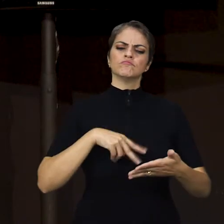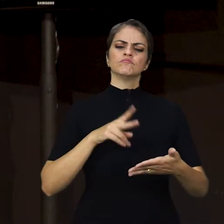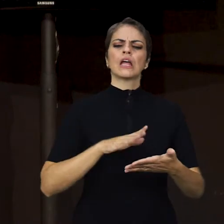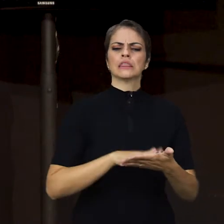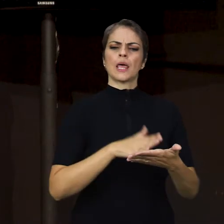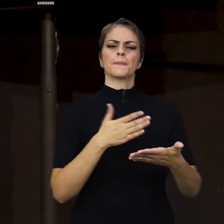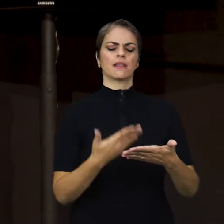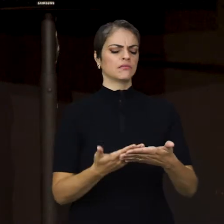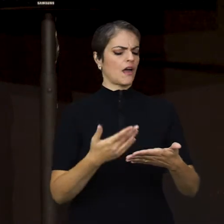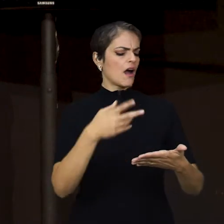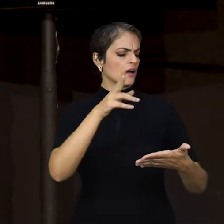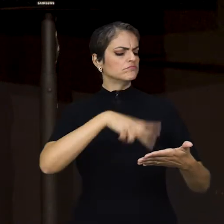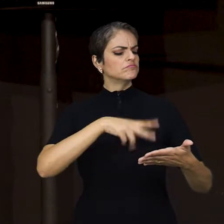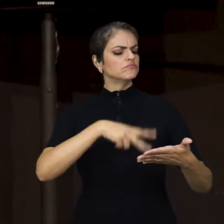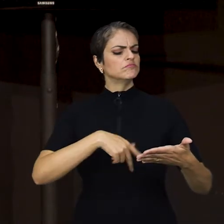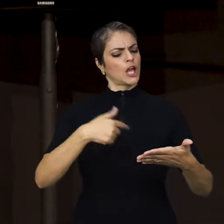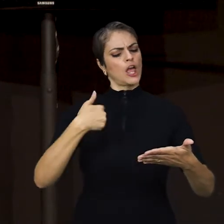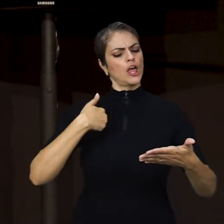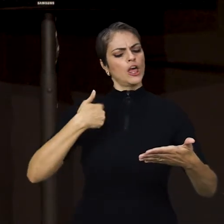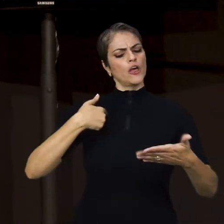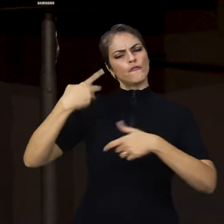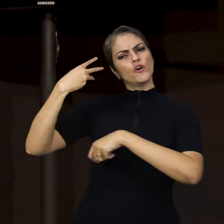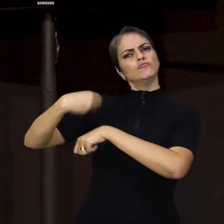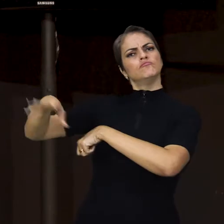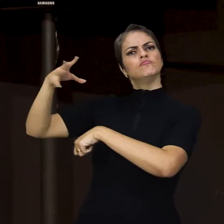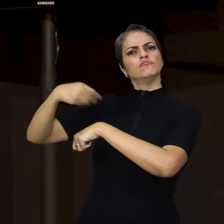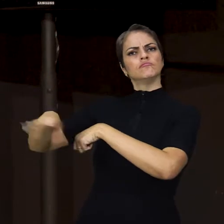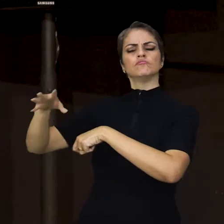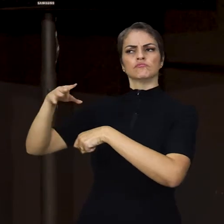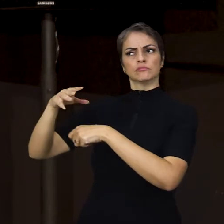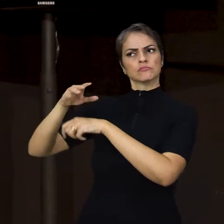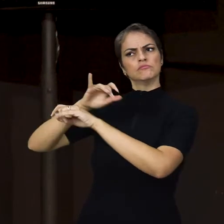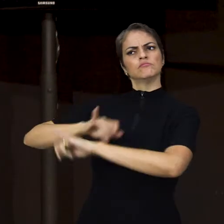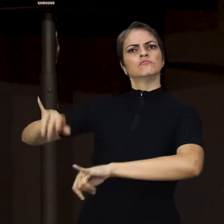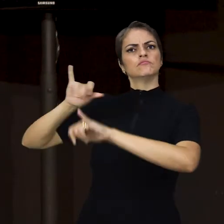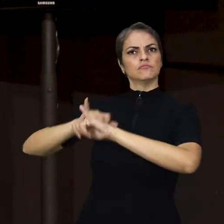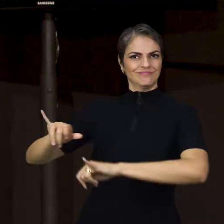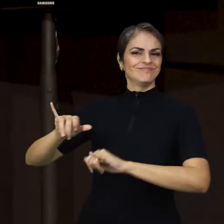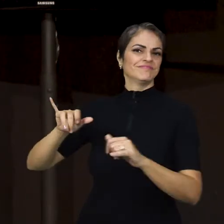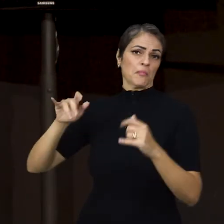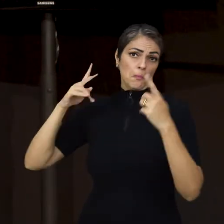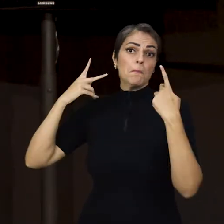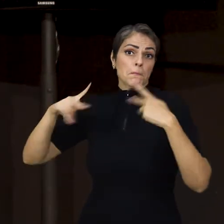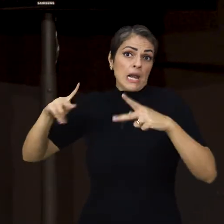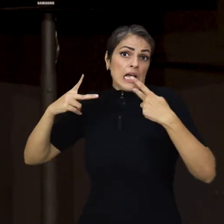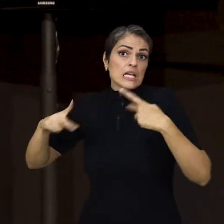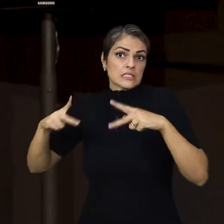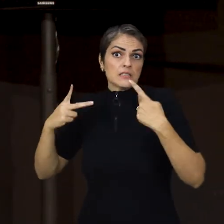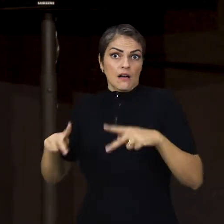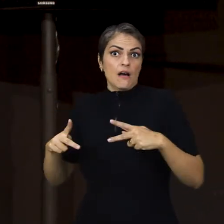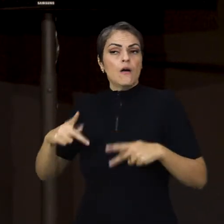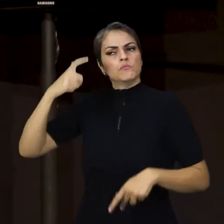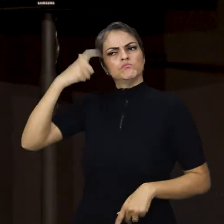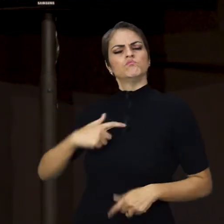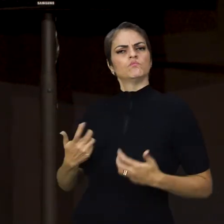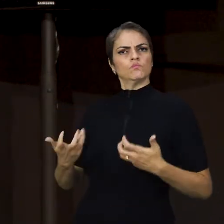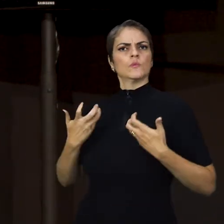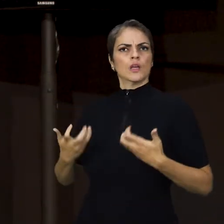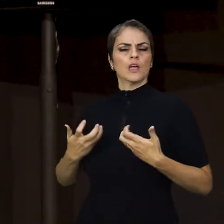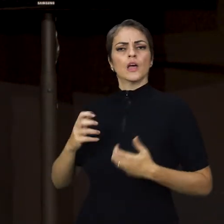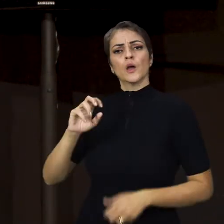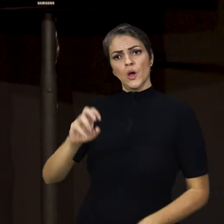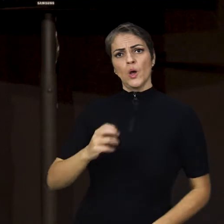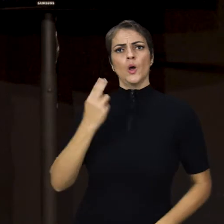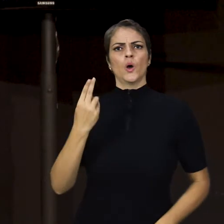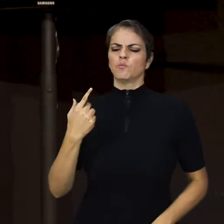de transmitir o seu conteúdo a outras pessoas, de ser um pregador, de ser alguém que